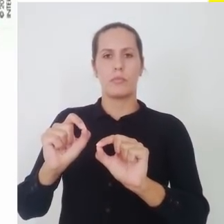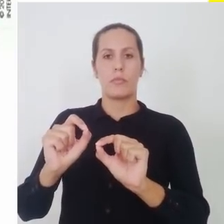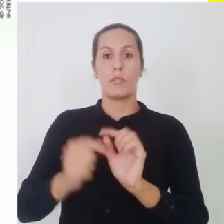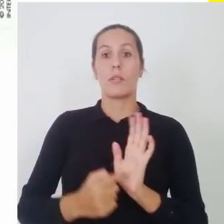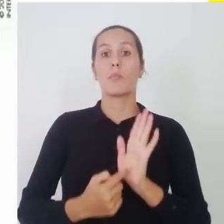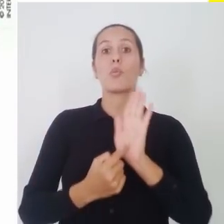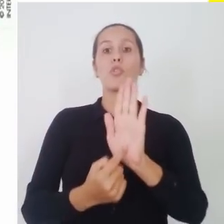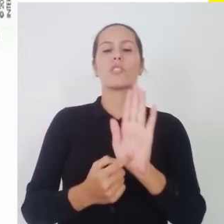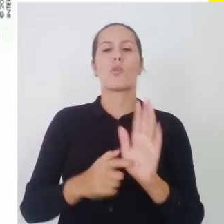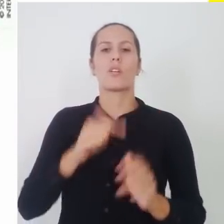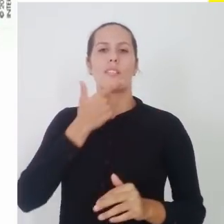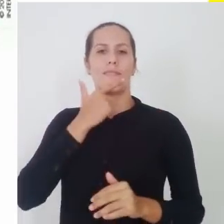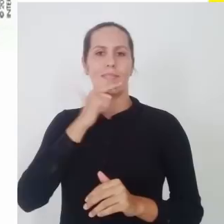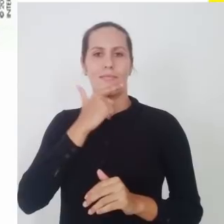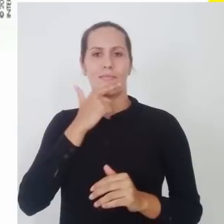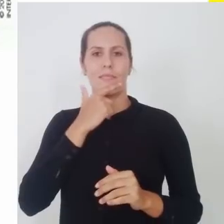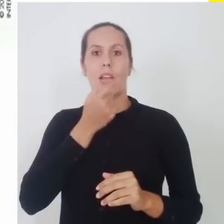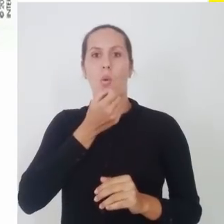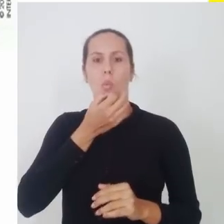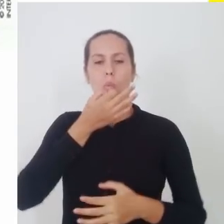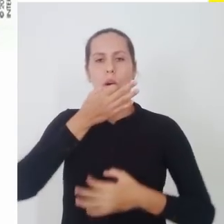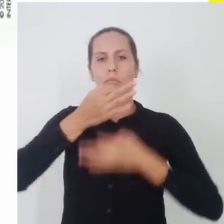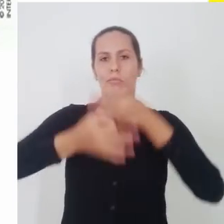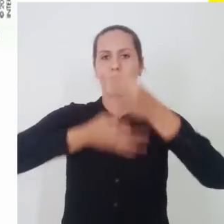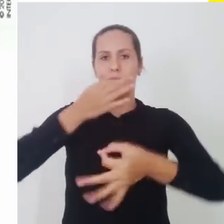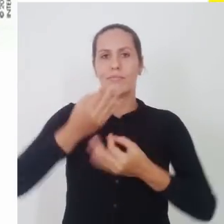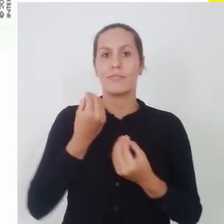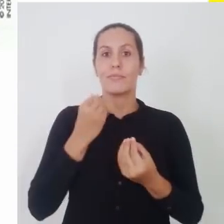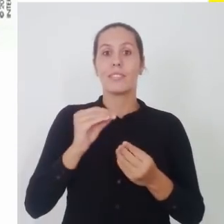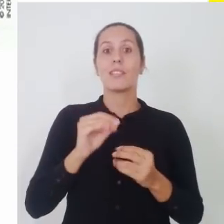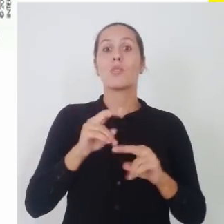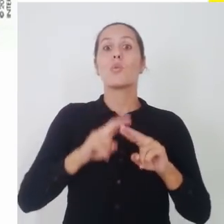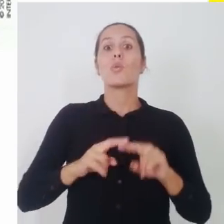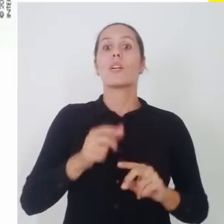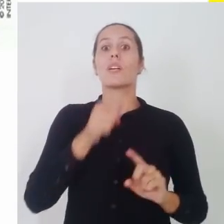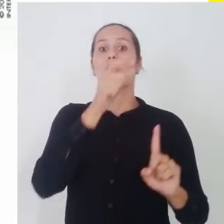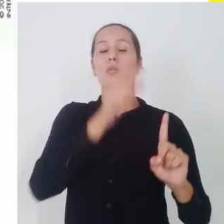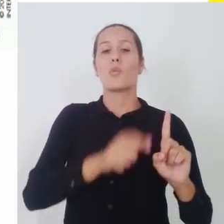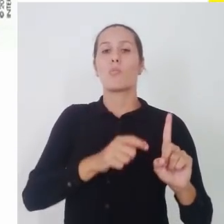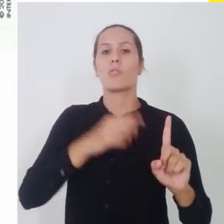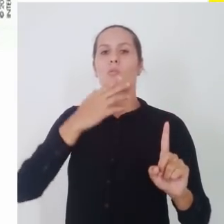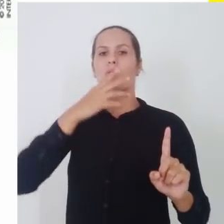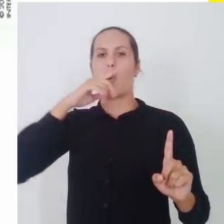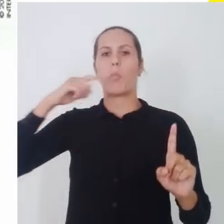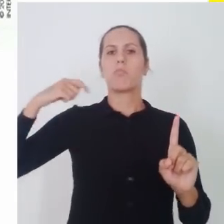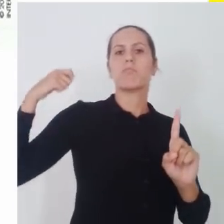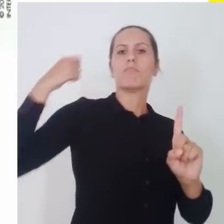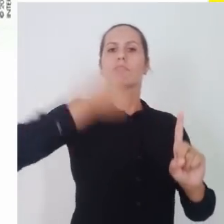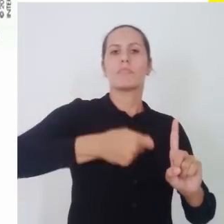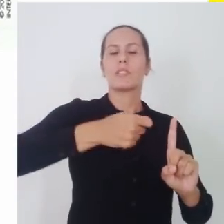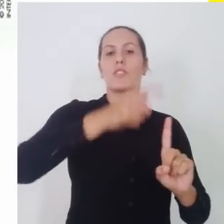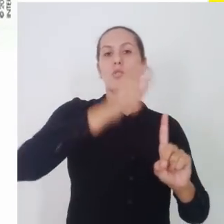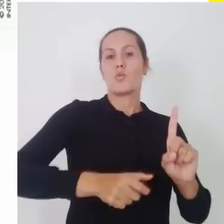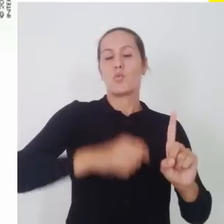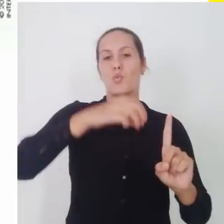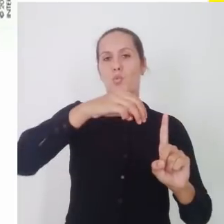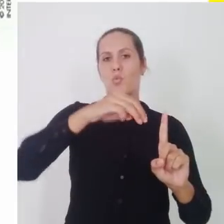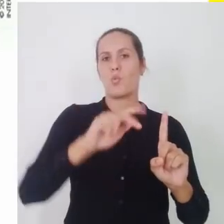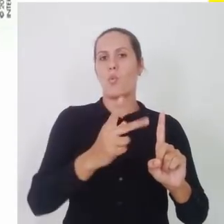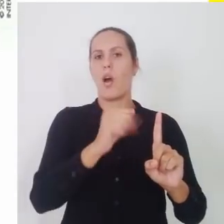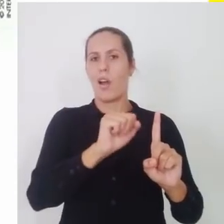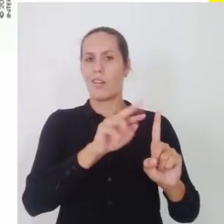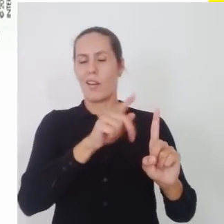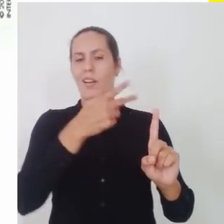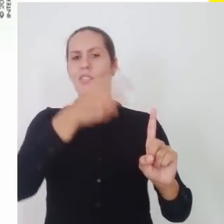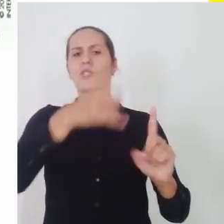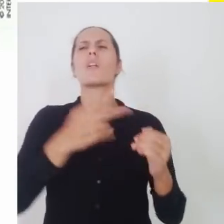crítica ao machismo do Agar, que na verdade apenas quis fazer uma sugestão, continue trabalhando bastante, inclusive